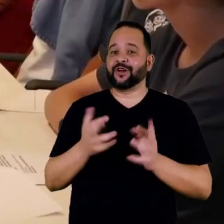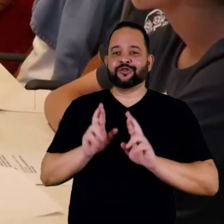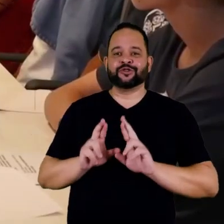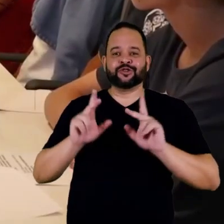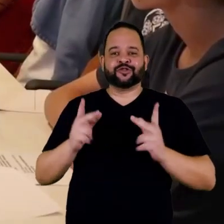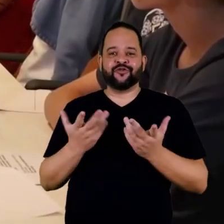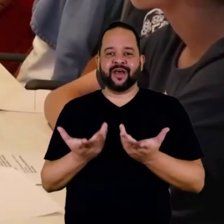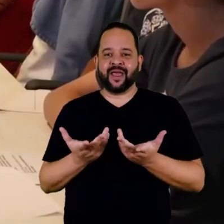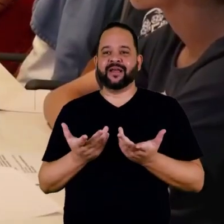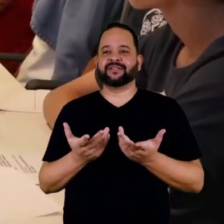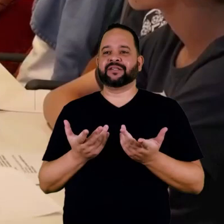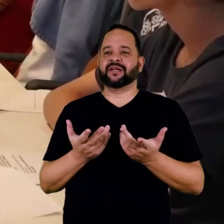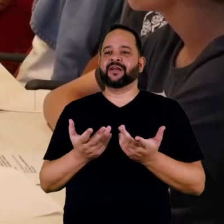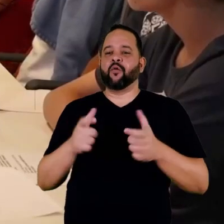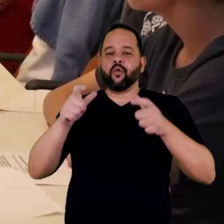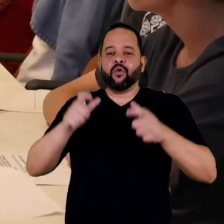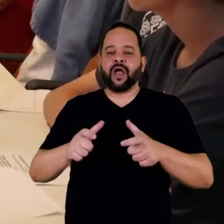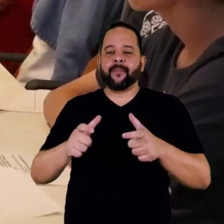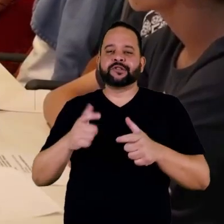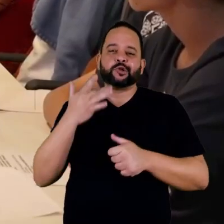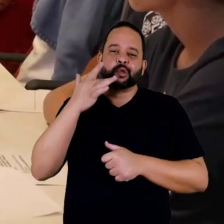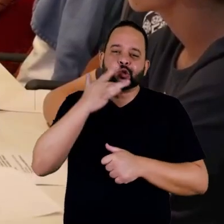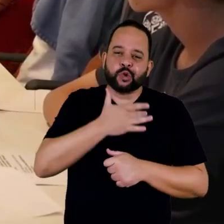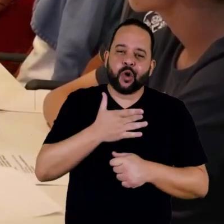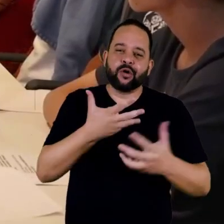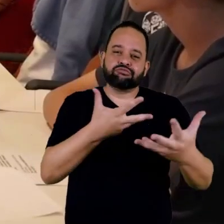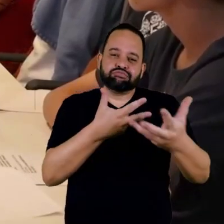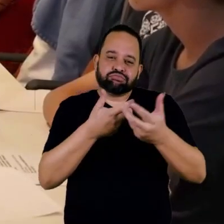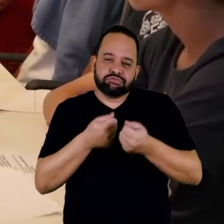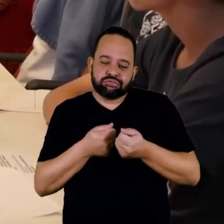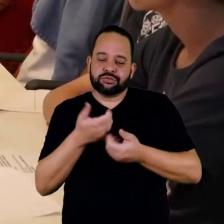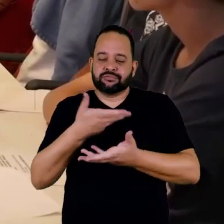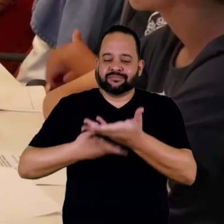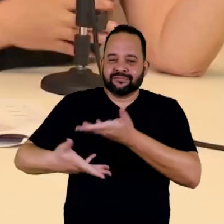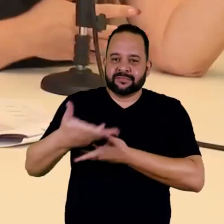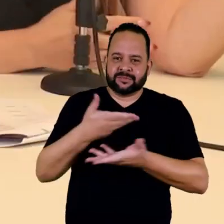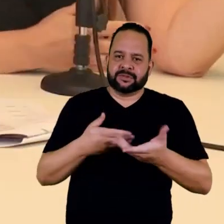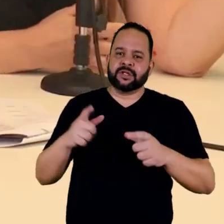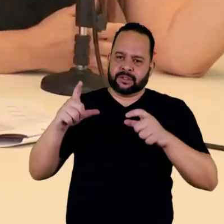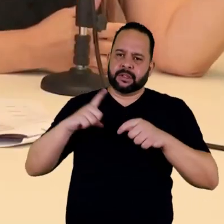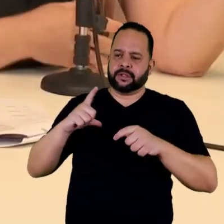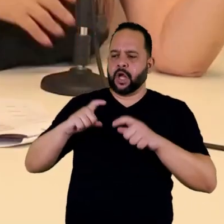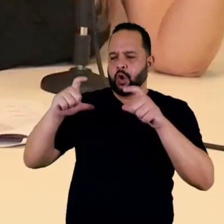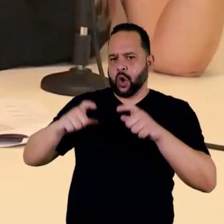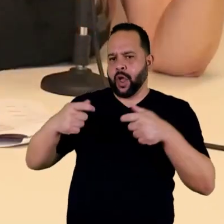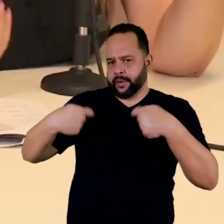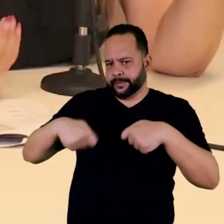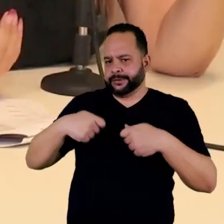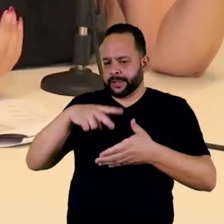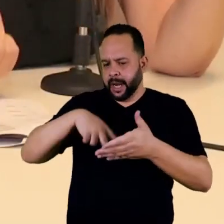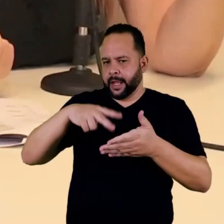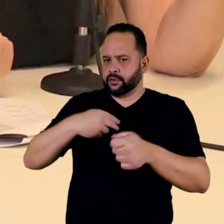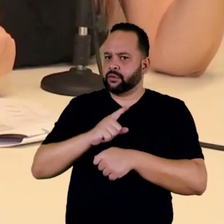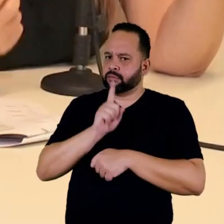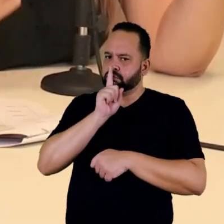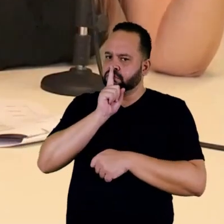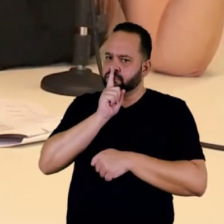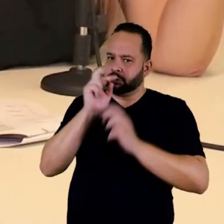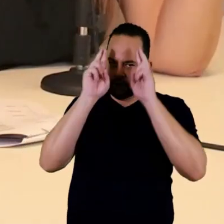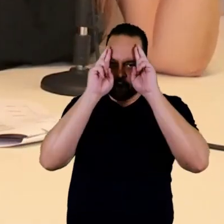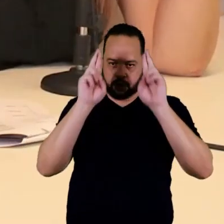eh de um lugar que é para ser aconchegante que é um lugar de troca Claro que tem o espaço do silêncio que é o espaço da